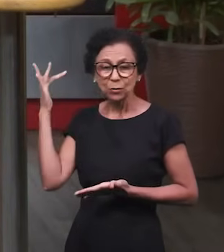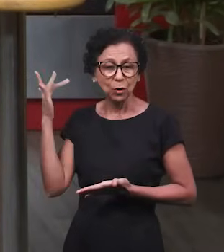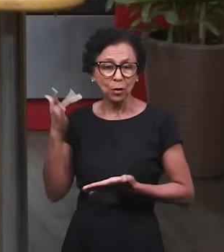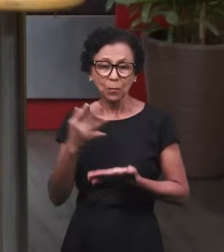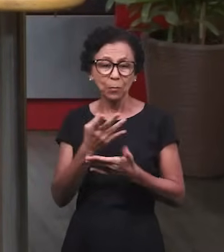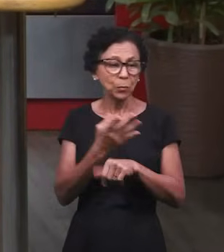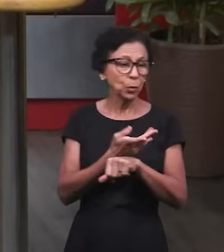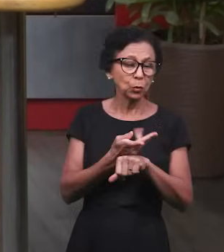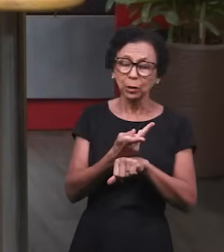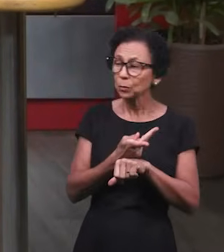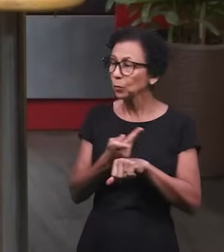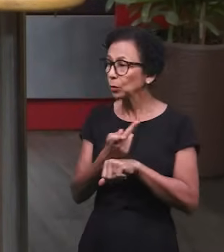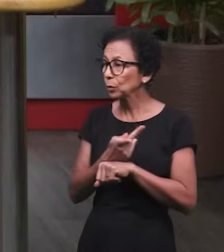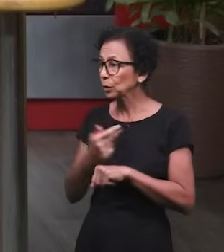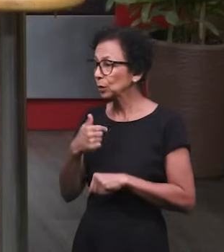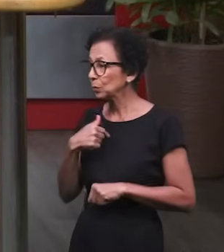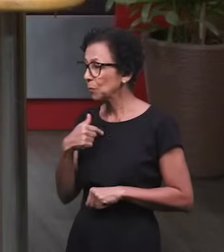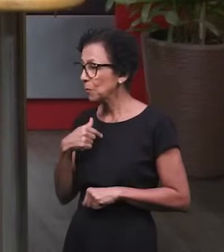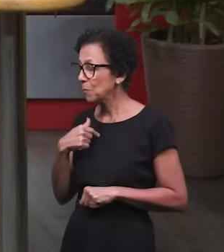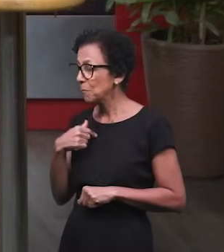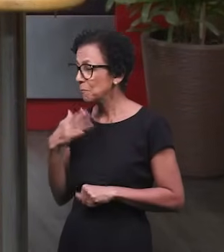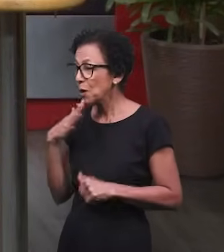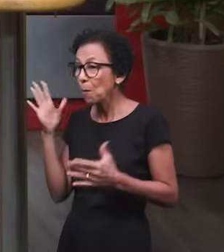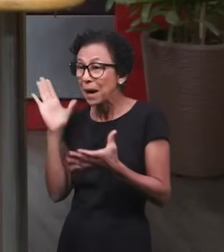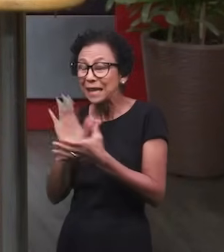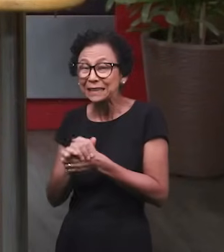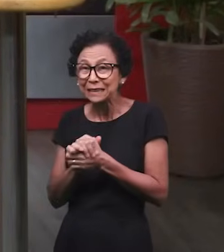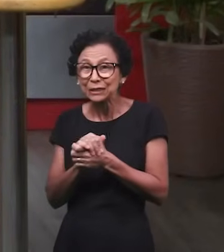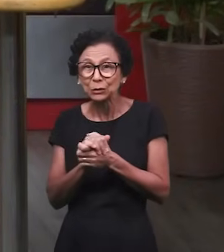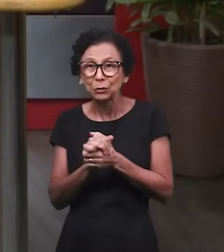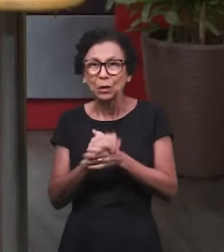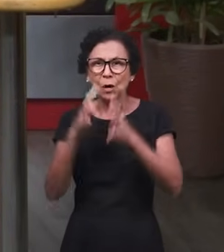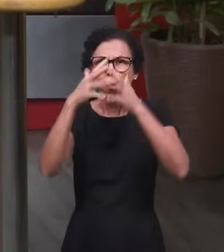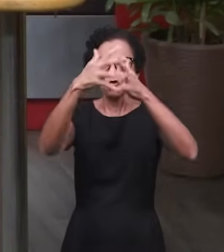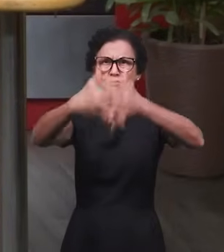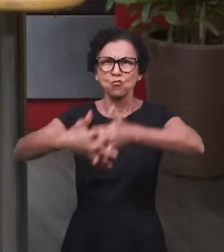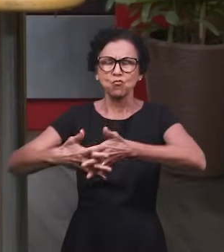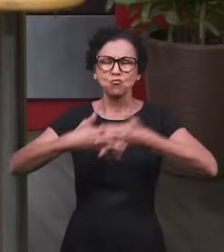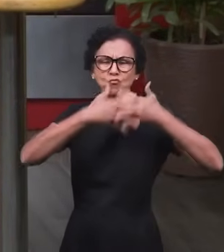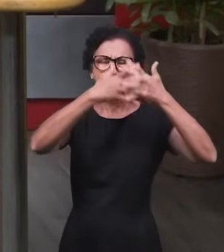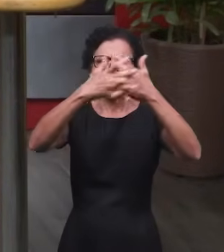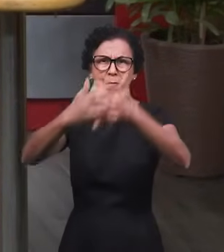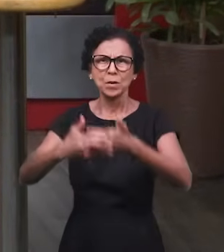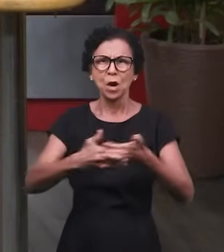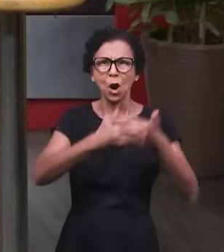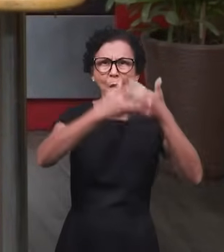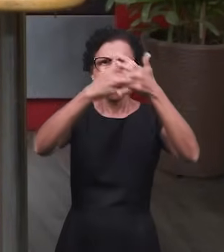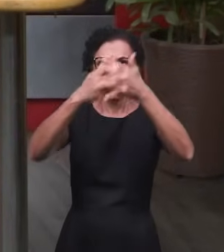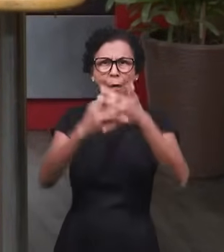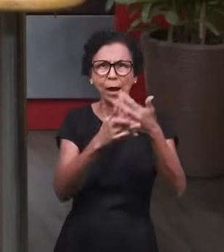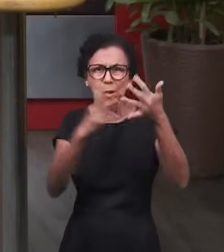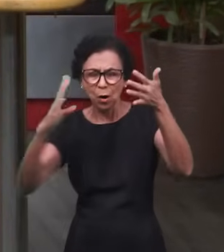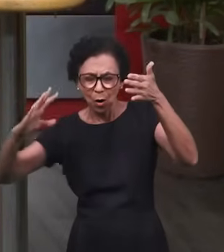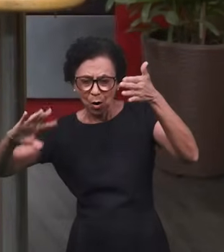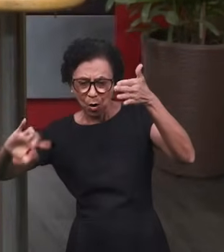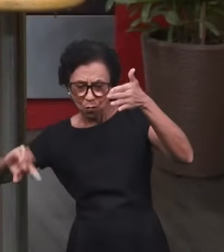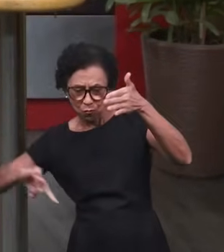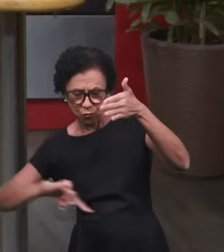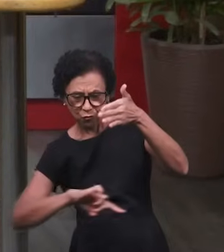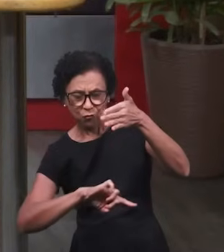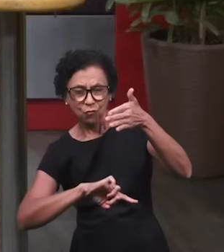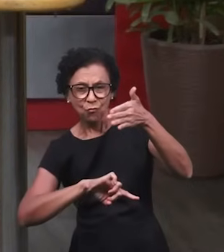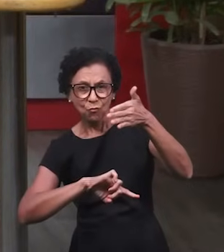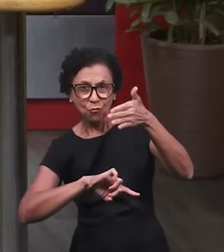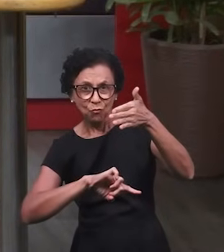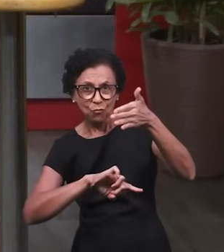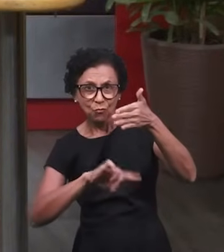ver tava Escondido debaixo no caminhão você escondido lá e o cachorro então então esse aí esse aí imagina um desses que vai dar vida pela